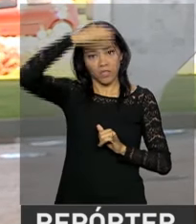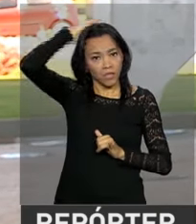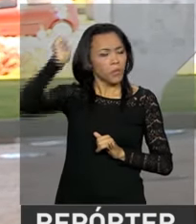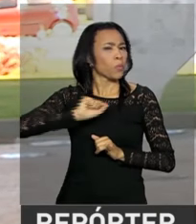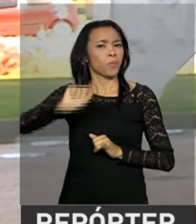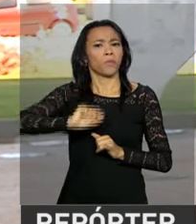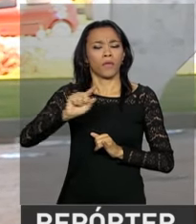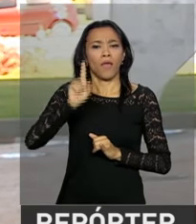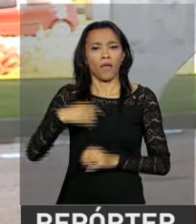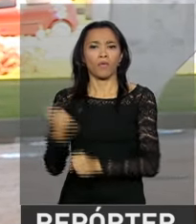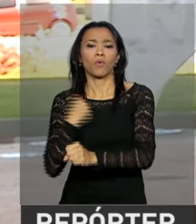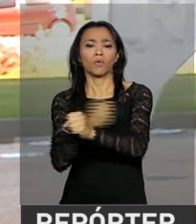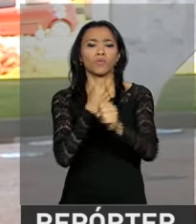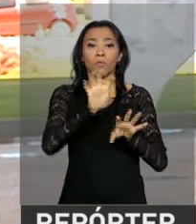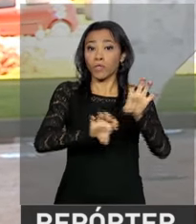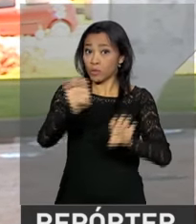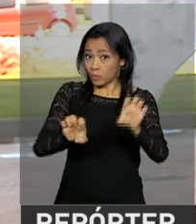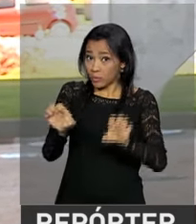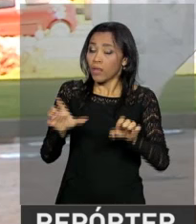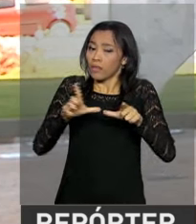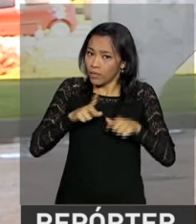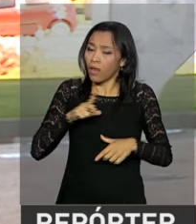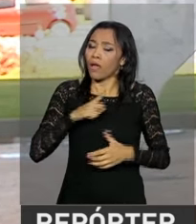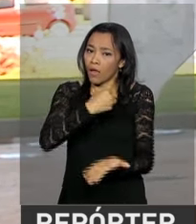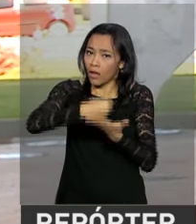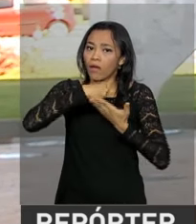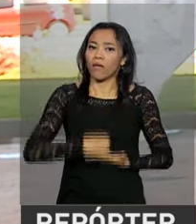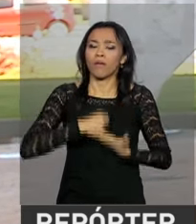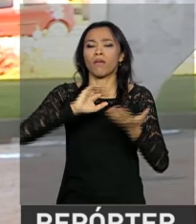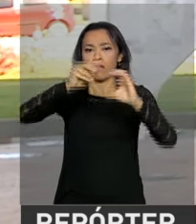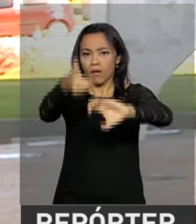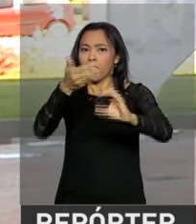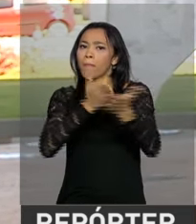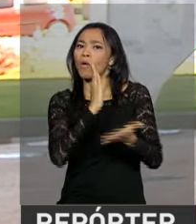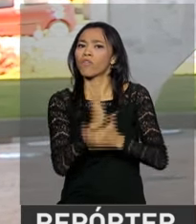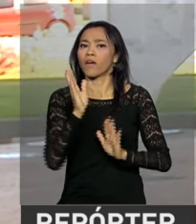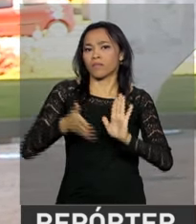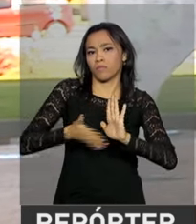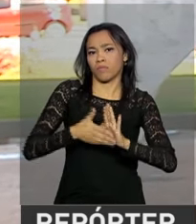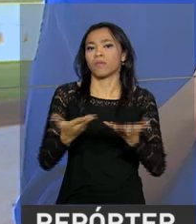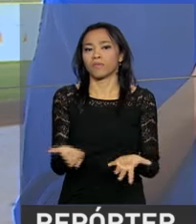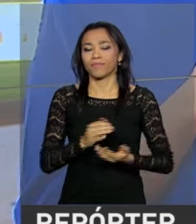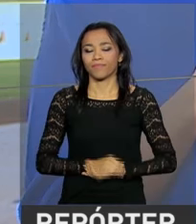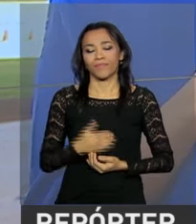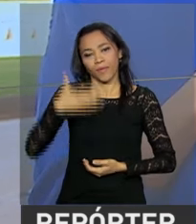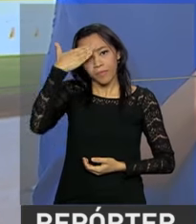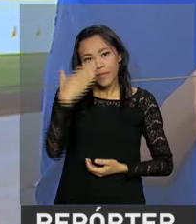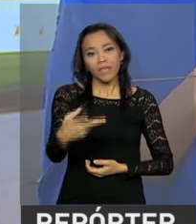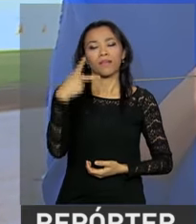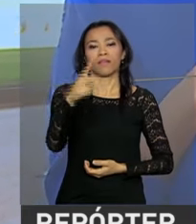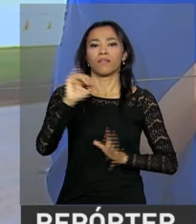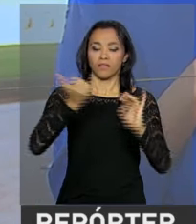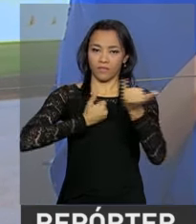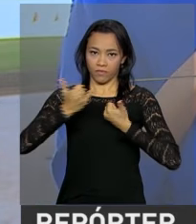para infraestrutura. Ele garantiu que tem apoio no Congresso para aprovar todas essas medidas. Renata. Obrigada, Paola, pelas